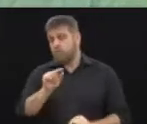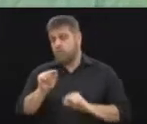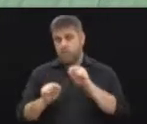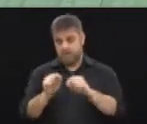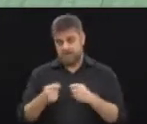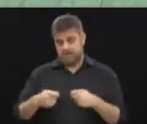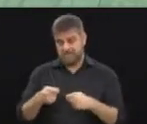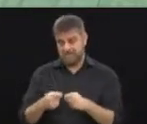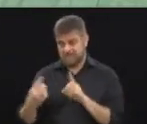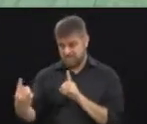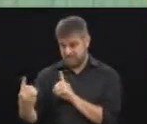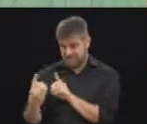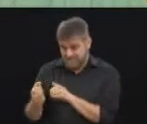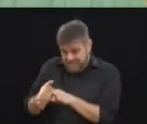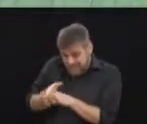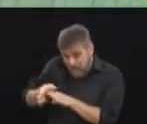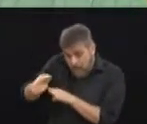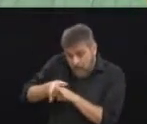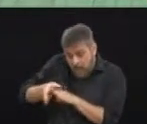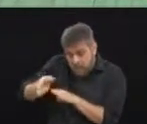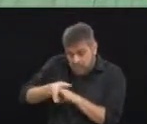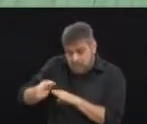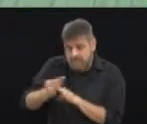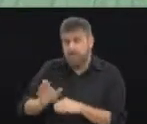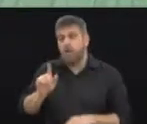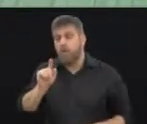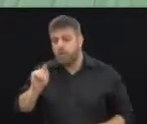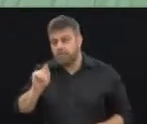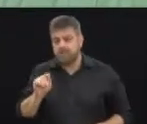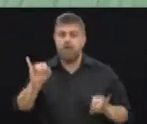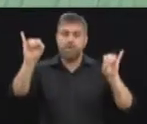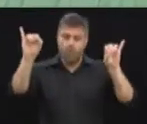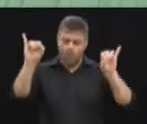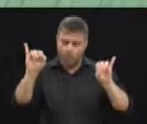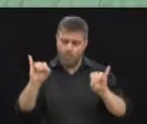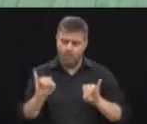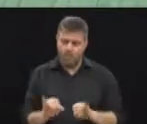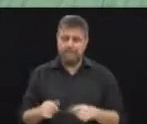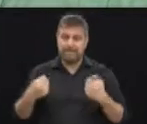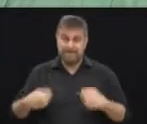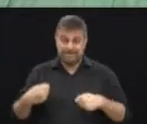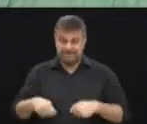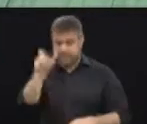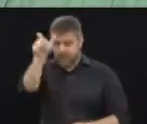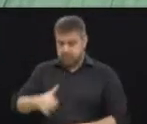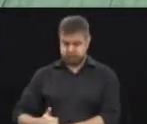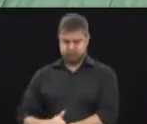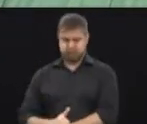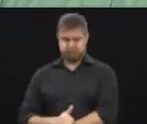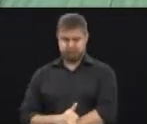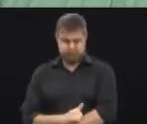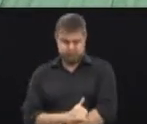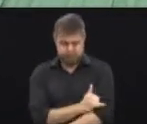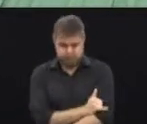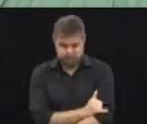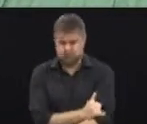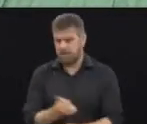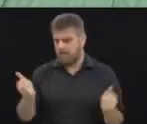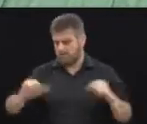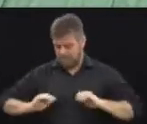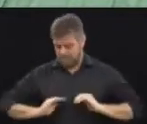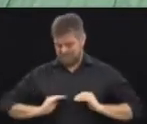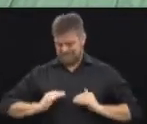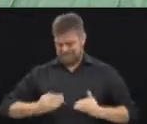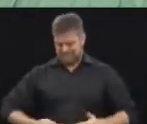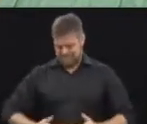Primeiro, realmente, o tratamento comportamental, que é emagrecer. A obesidade é um dos fatores que o abdômen,